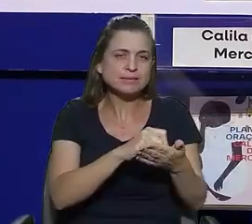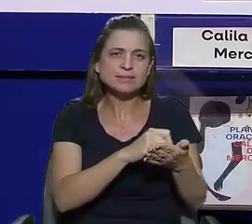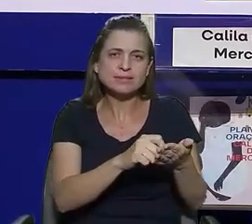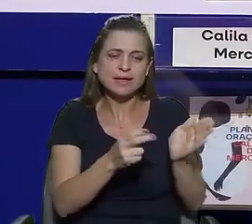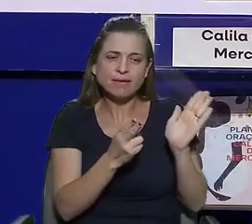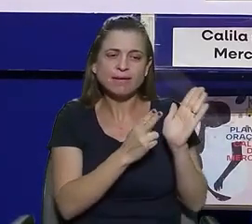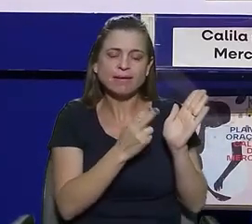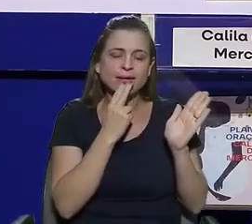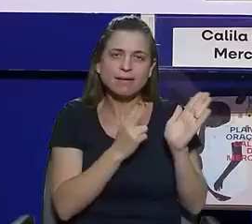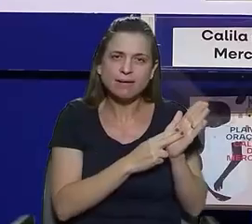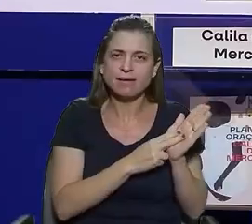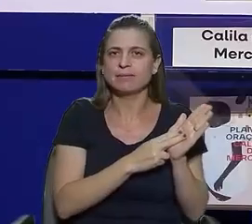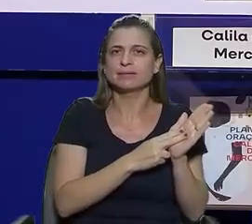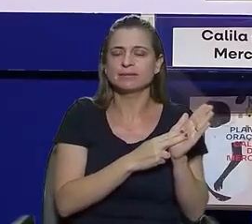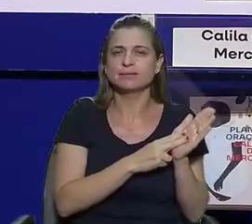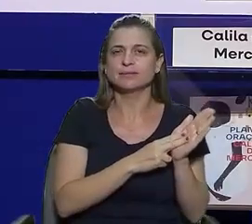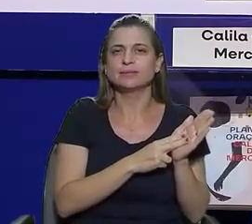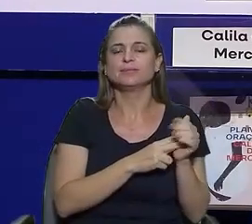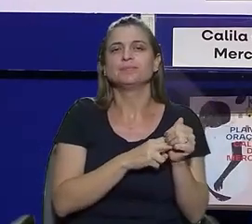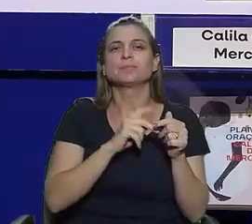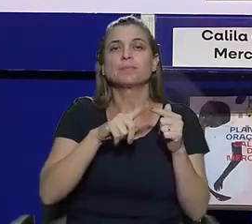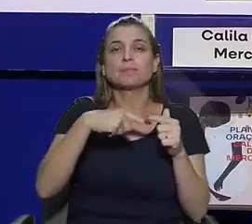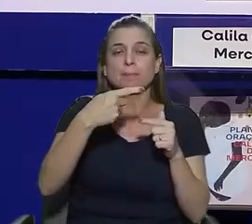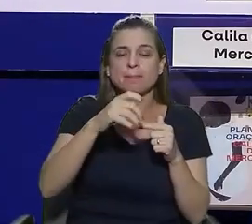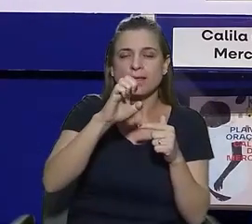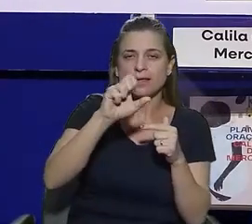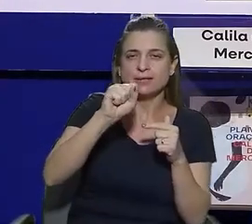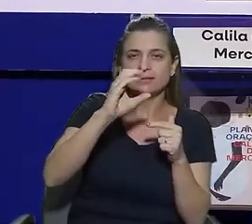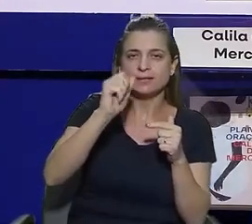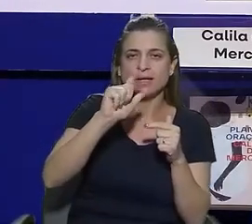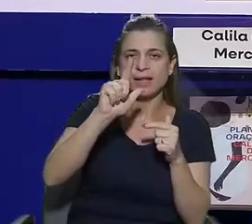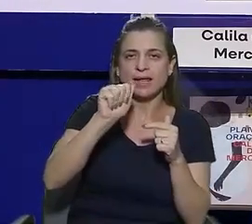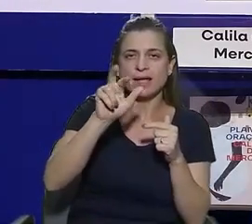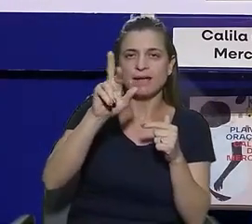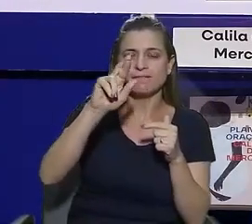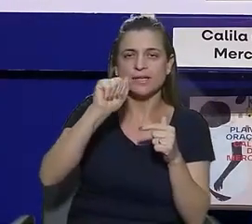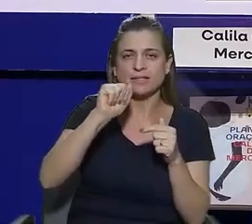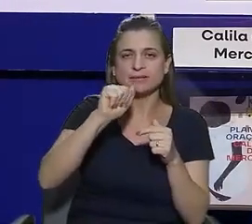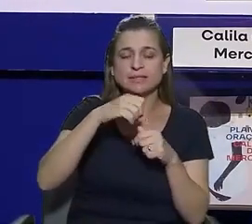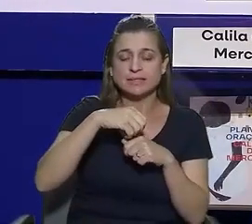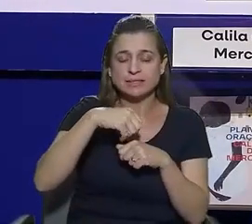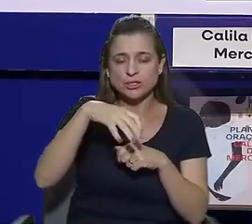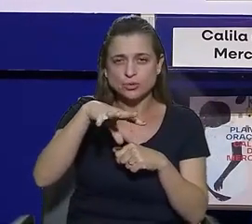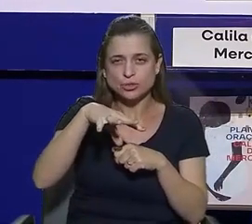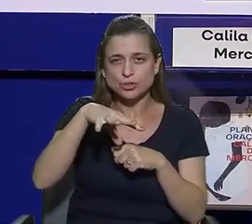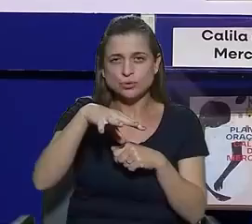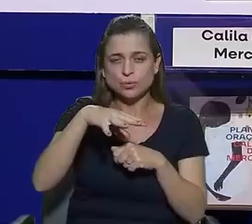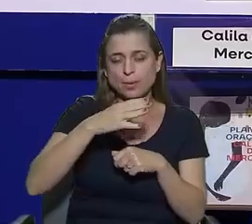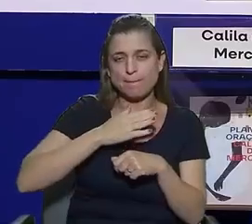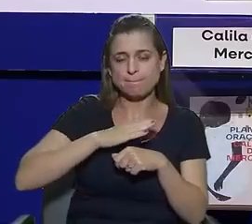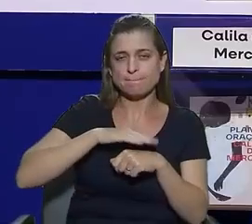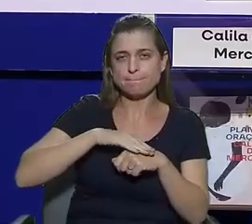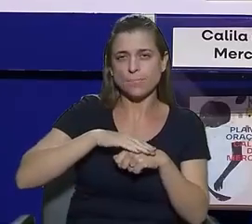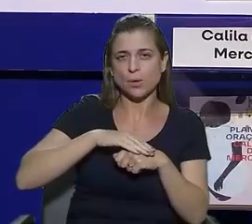escrevendo o escalavro acabou que, dentro do escalavro, eu cito algumas coisas relacionadas à minha própria convivência